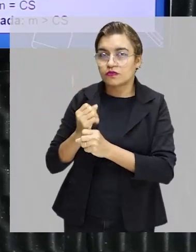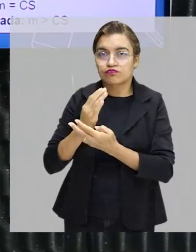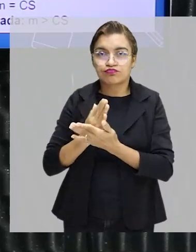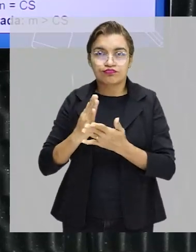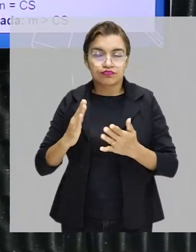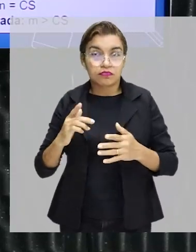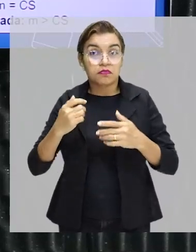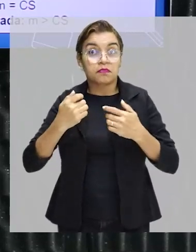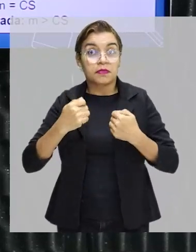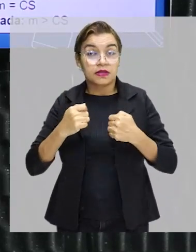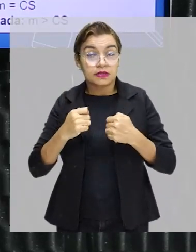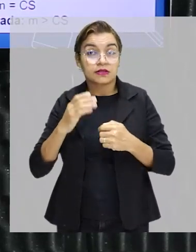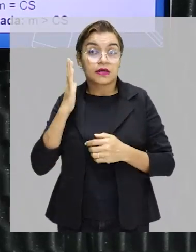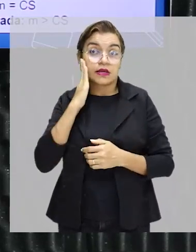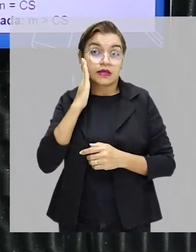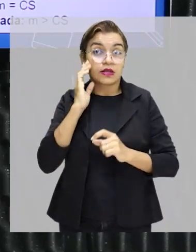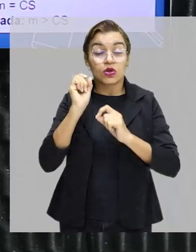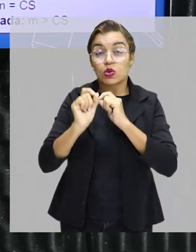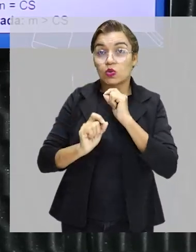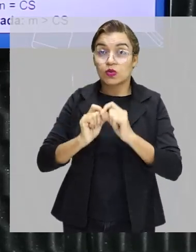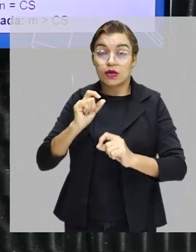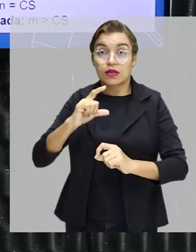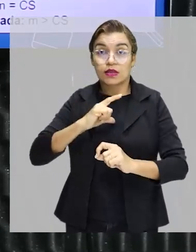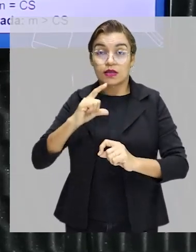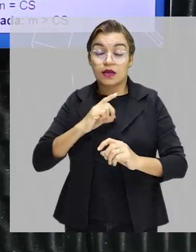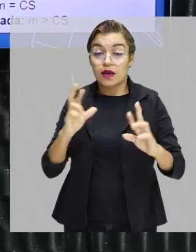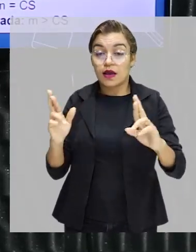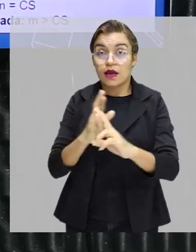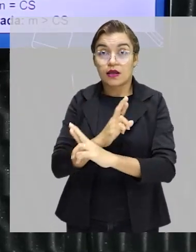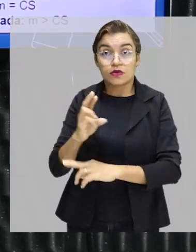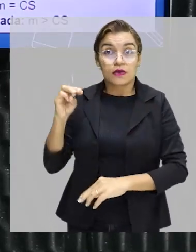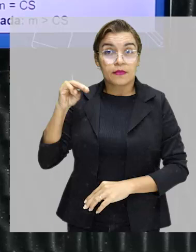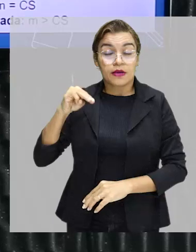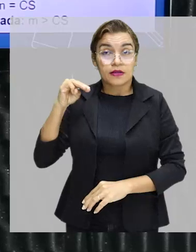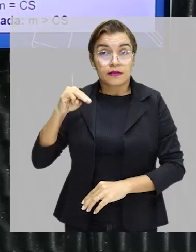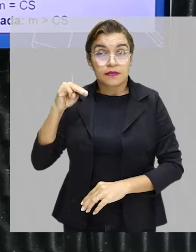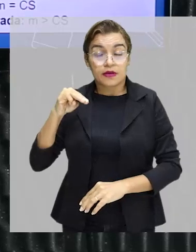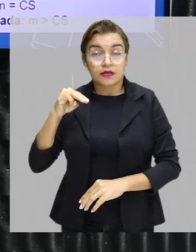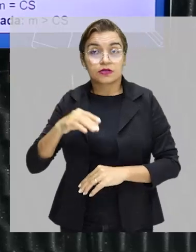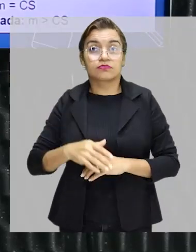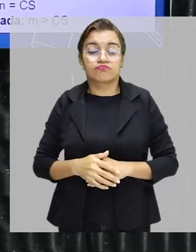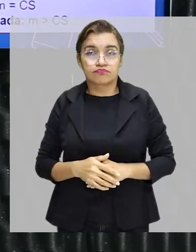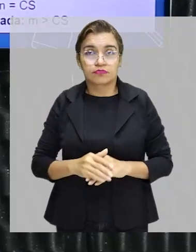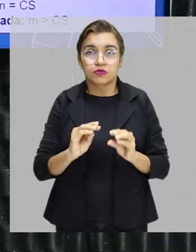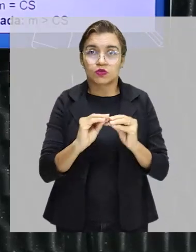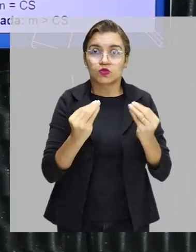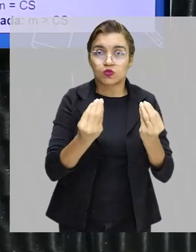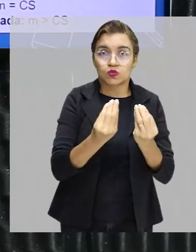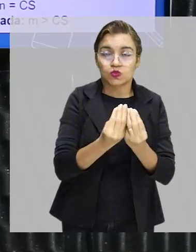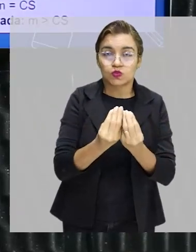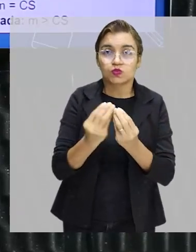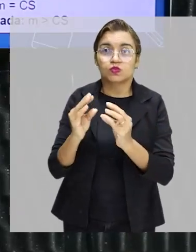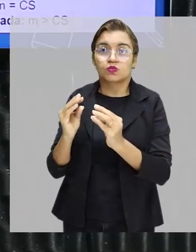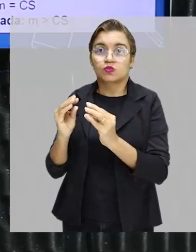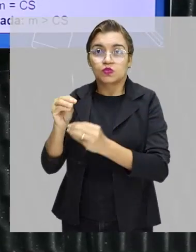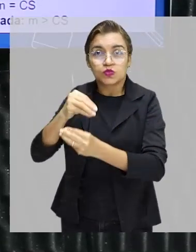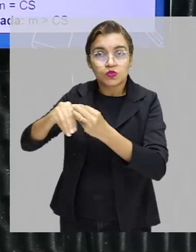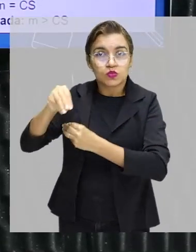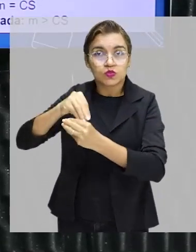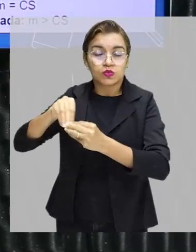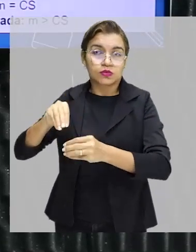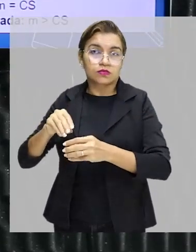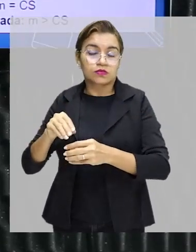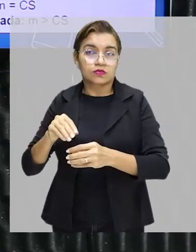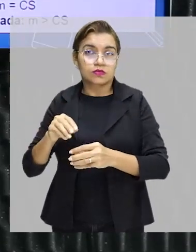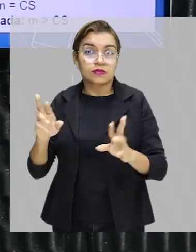relações matemáticas entre o soluto e o solvente ou entre o soluto e a solução. Essas relações